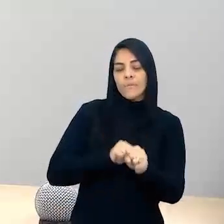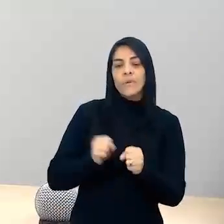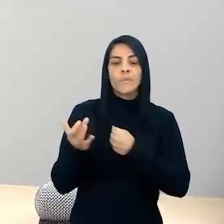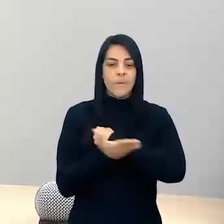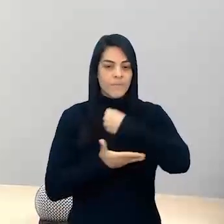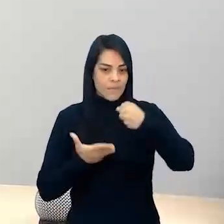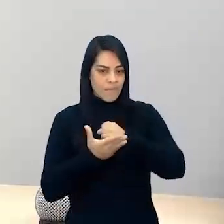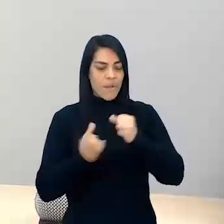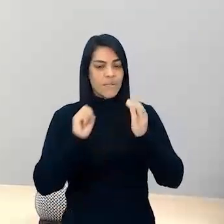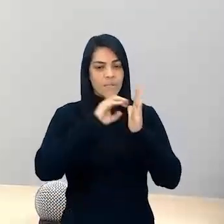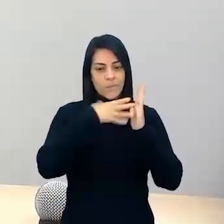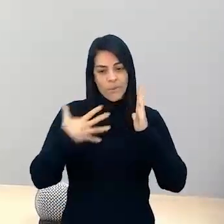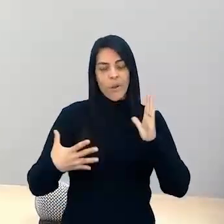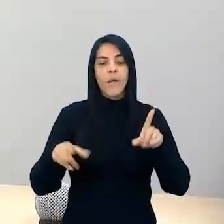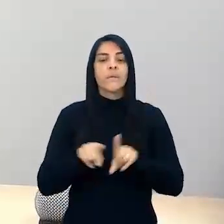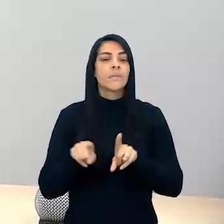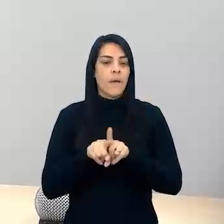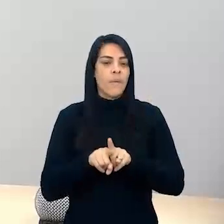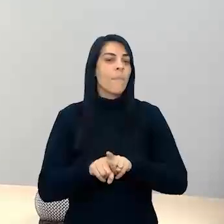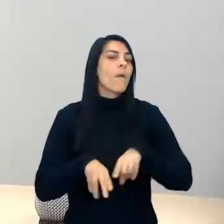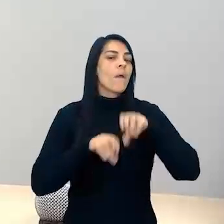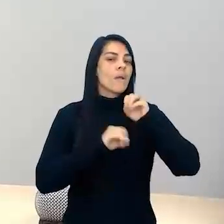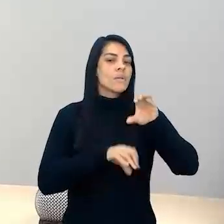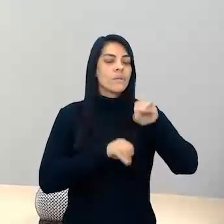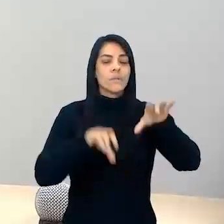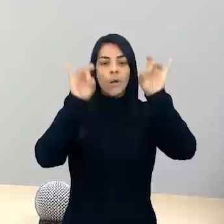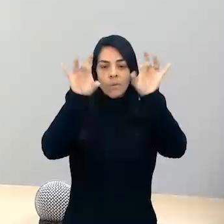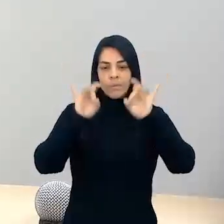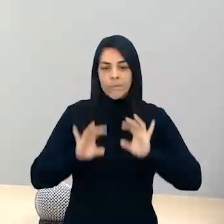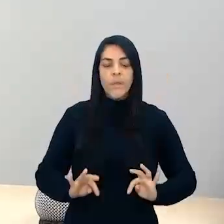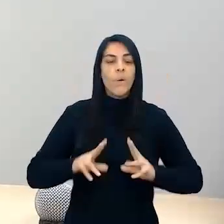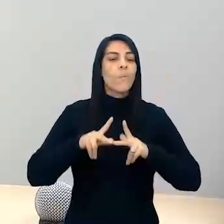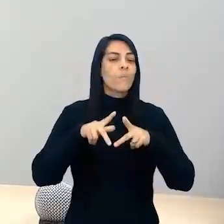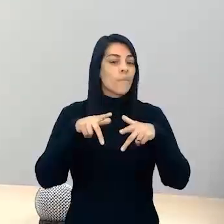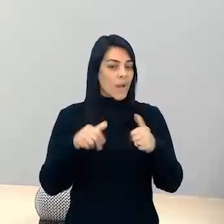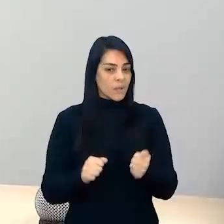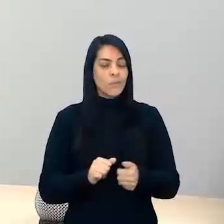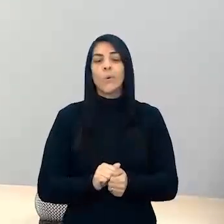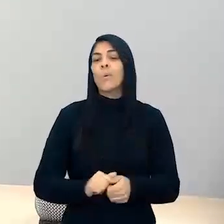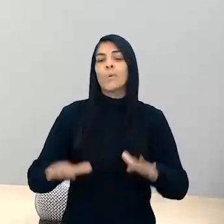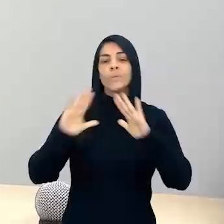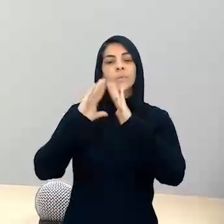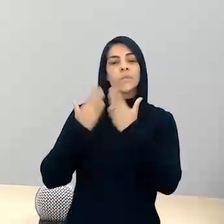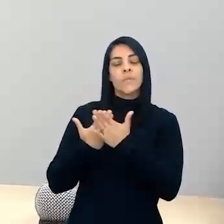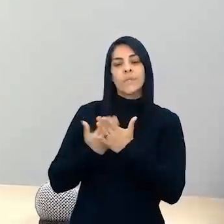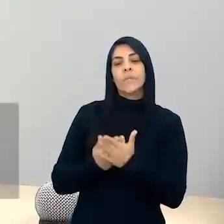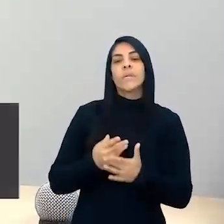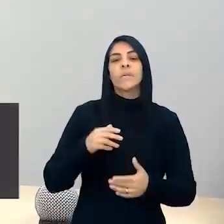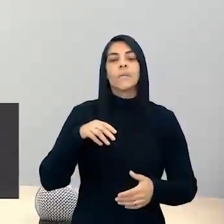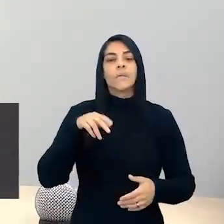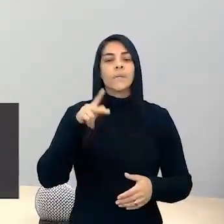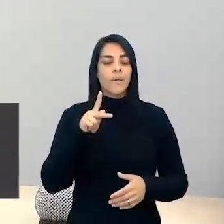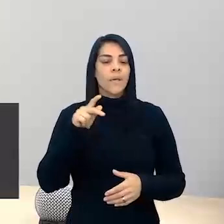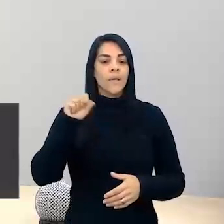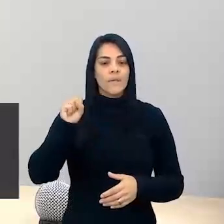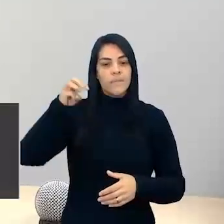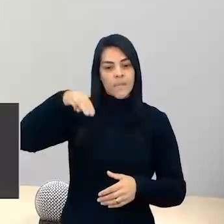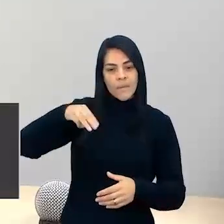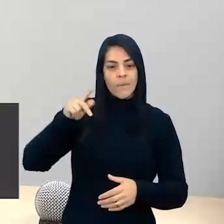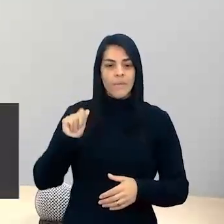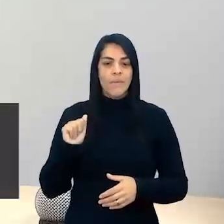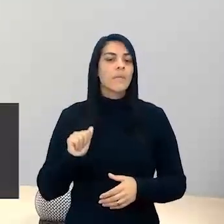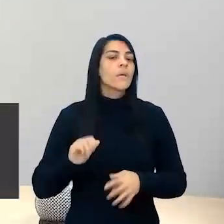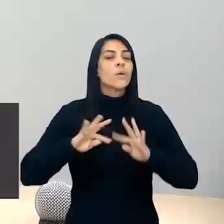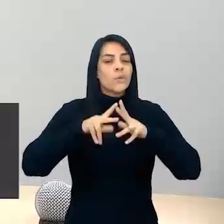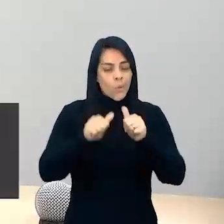currículo. Educação especial para todo o quadro da rede, quadro QSM, QSE, todos da